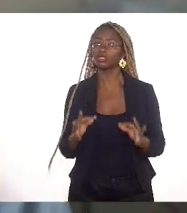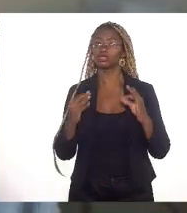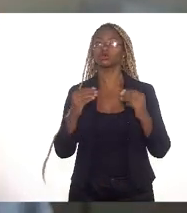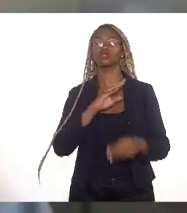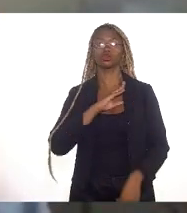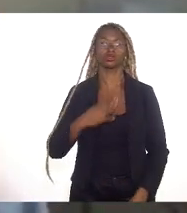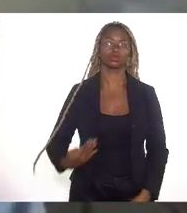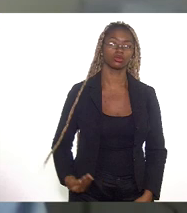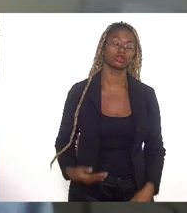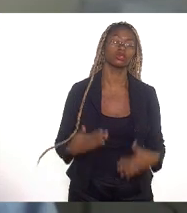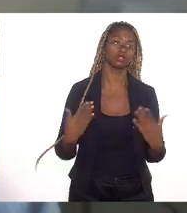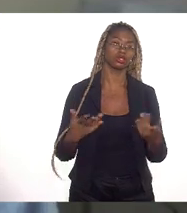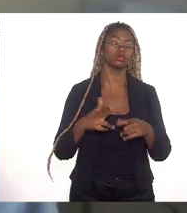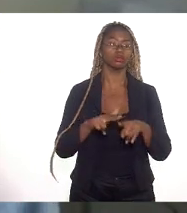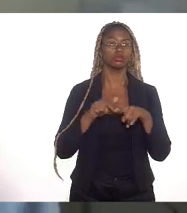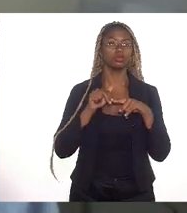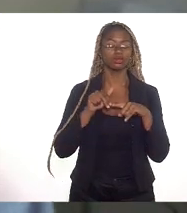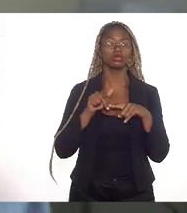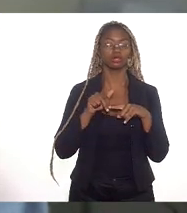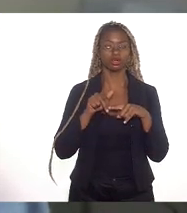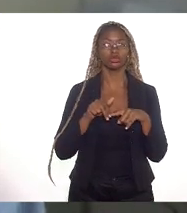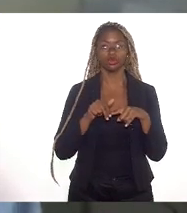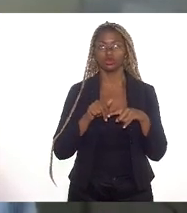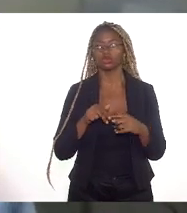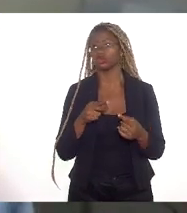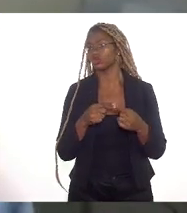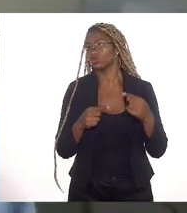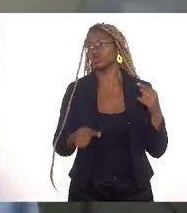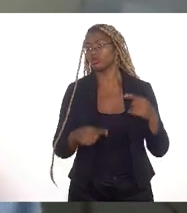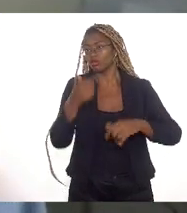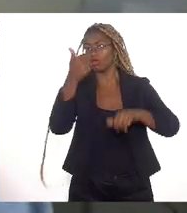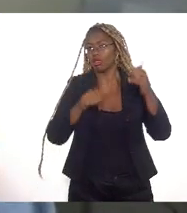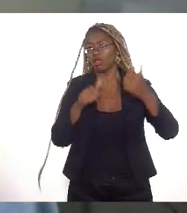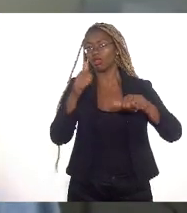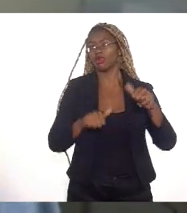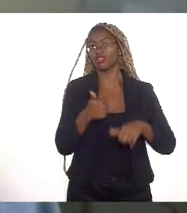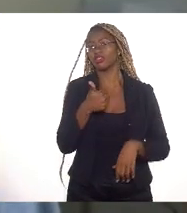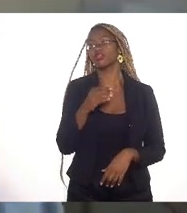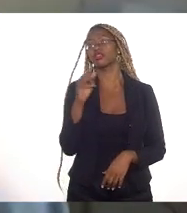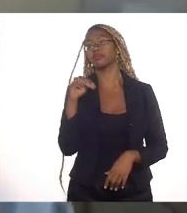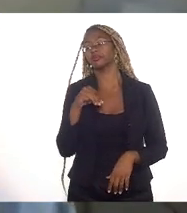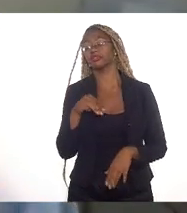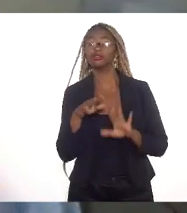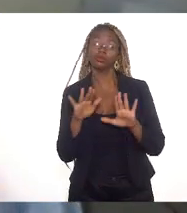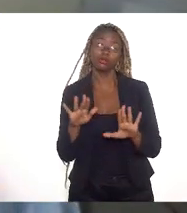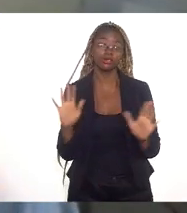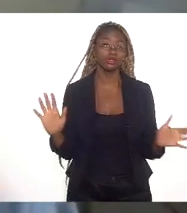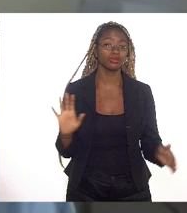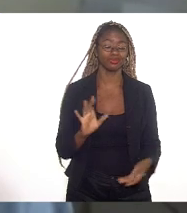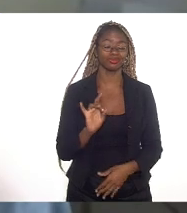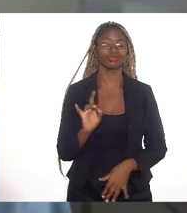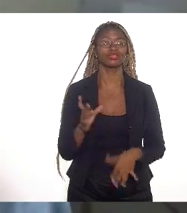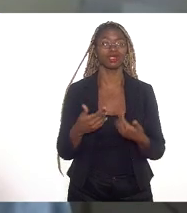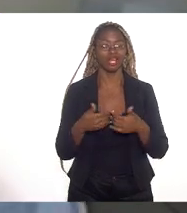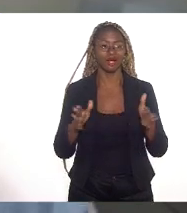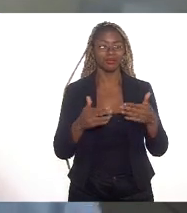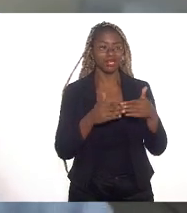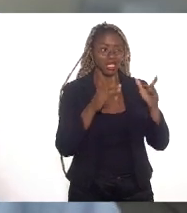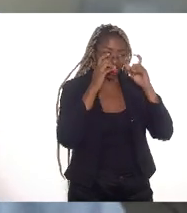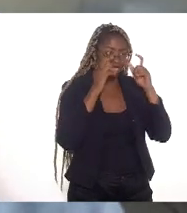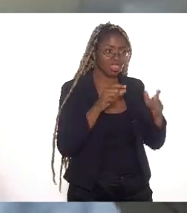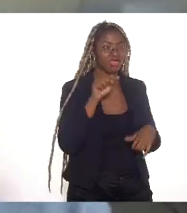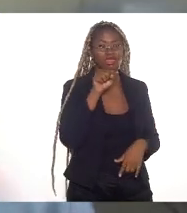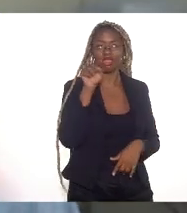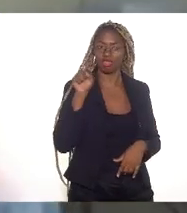governo, e por isso não cabe uma análise em apenas 10 minutos. Mas queria abrir chamando atenção sobre esses aspectos. Obrigado,